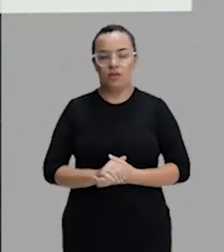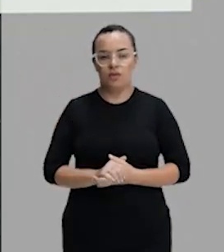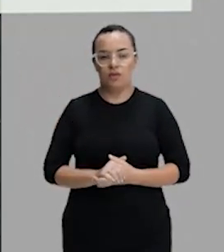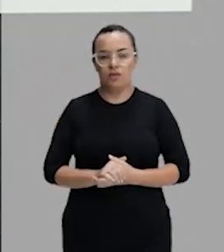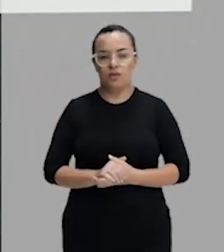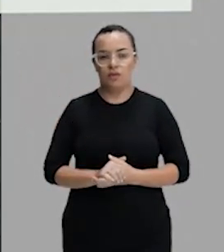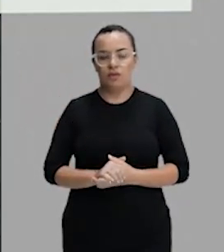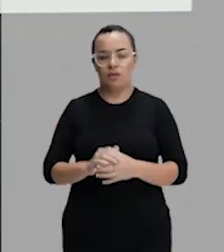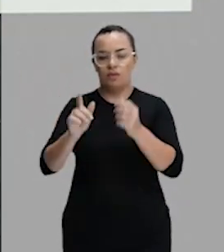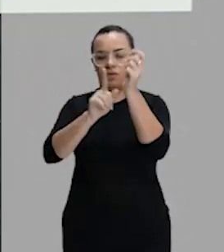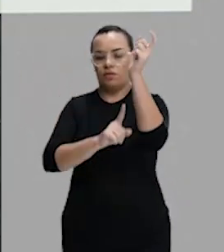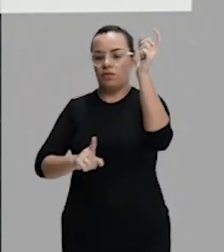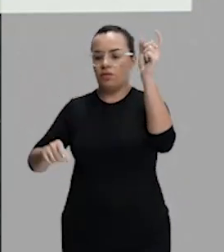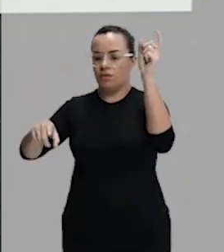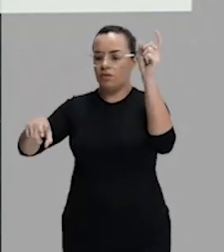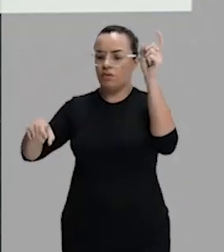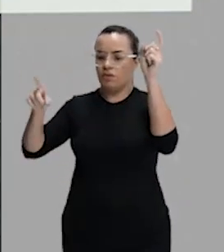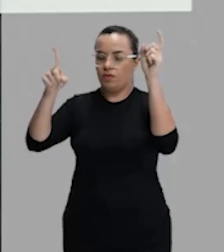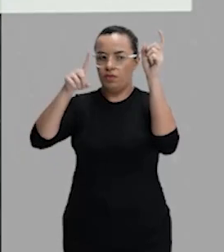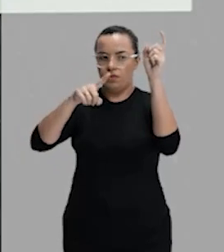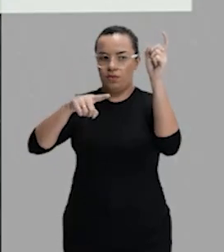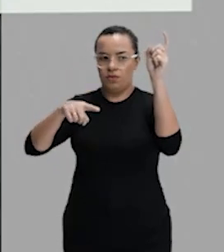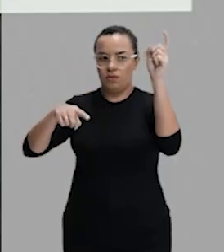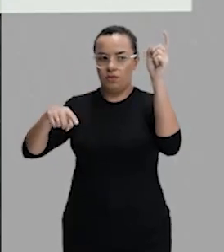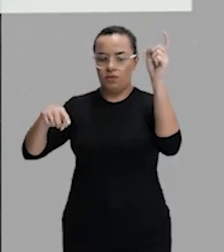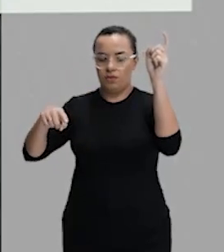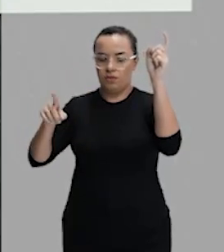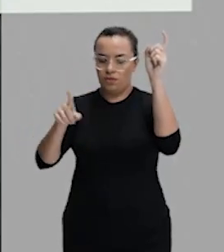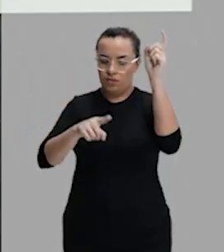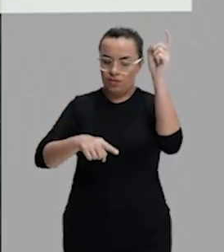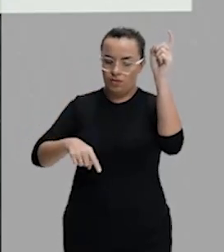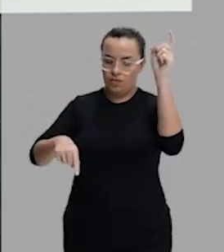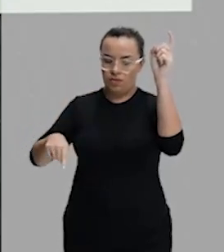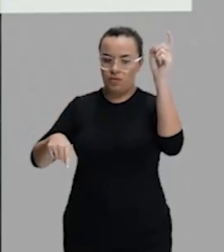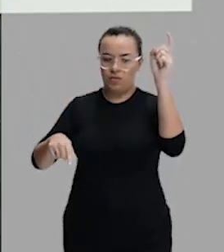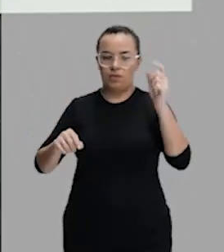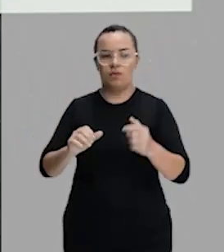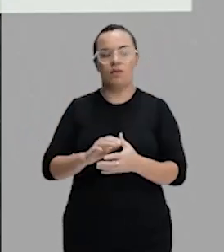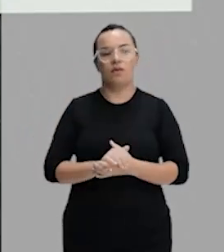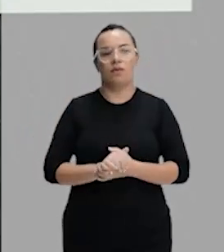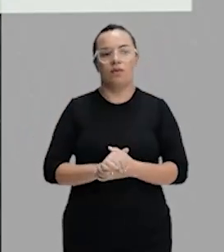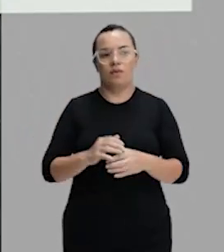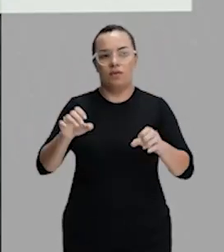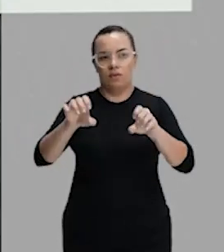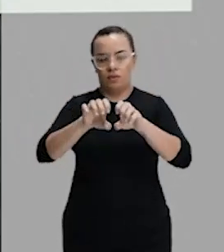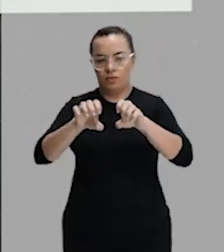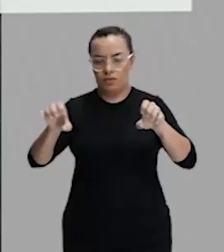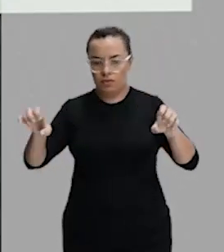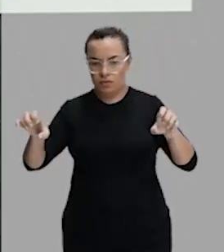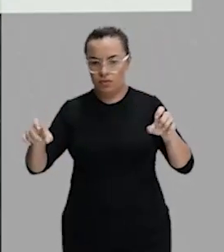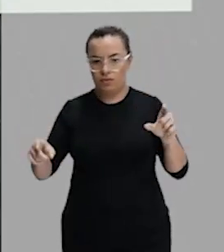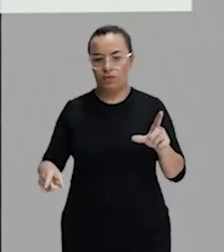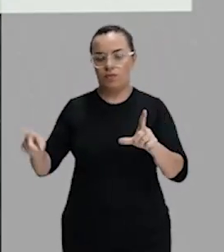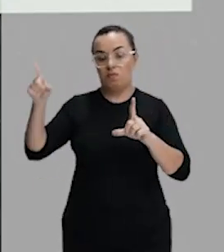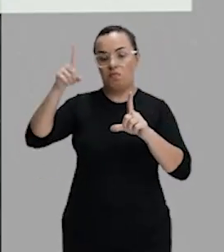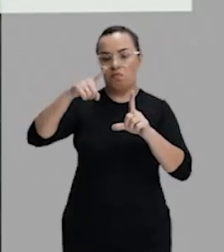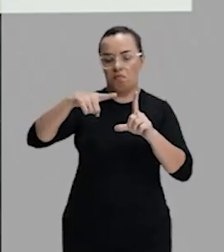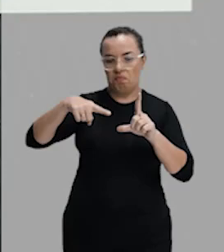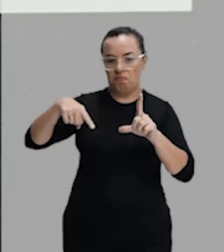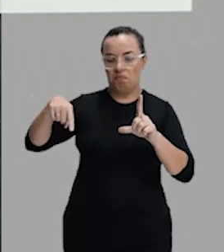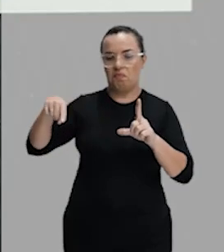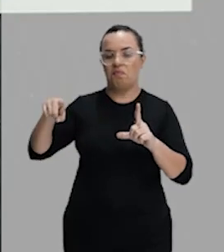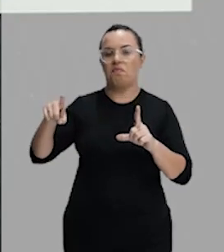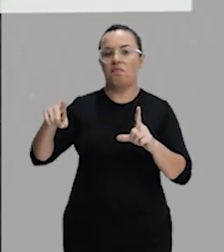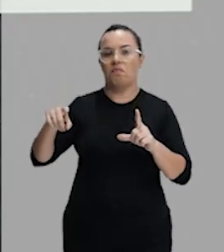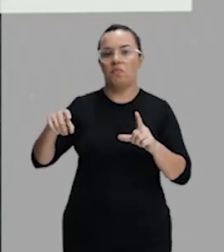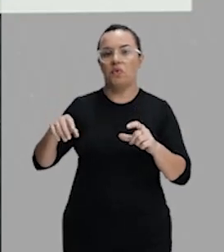x. Tá? Pode acontecer também. E quando a gente falar da equação da parábola, a gente vai ver que isso influencia no